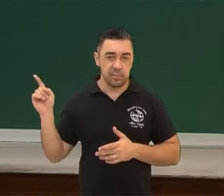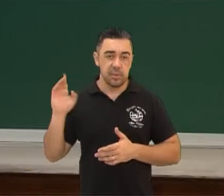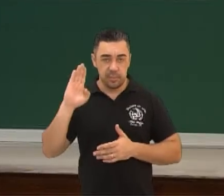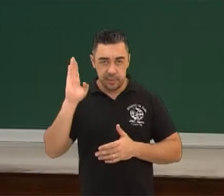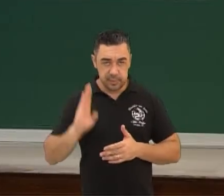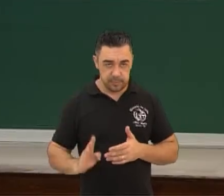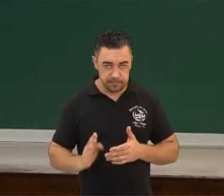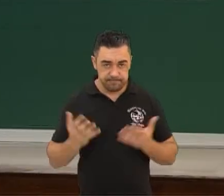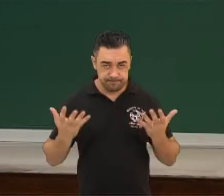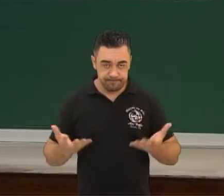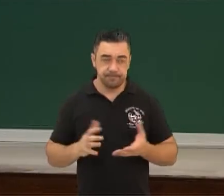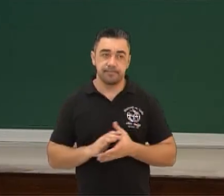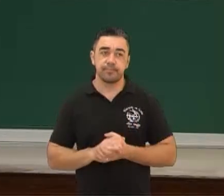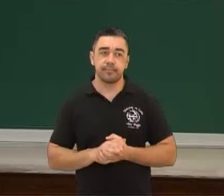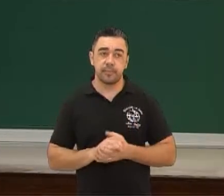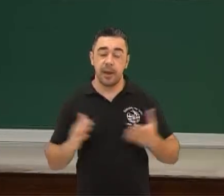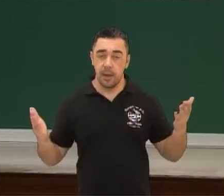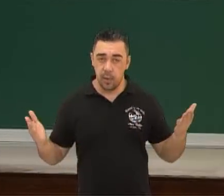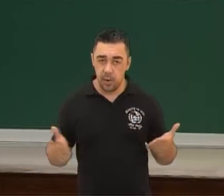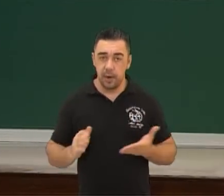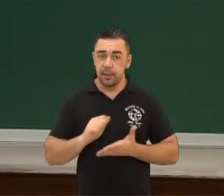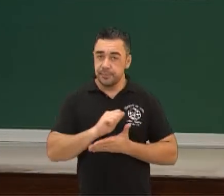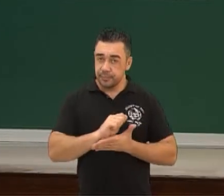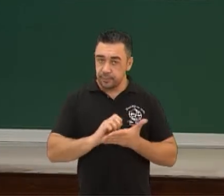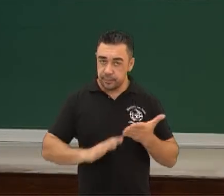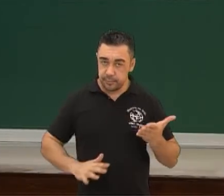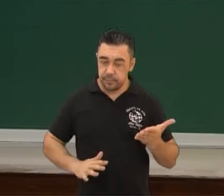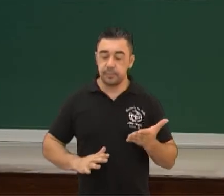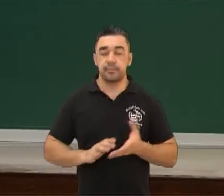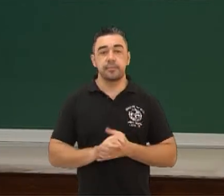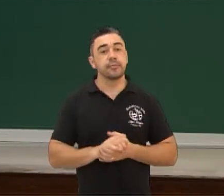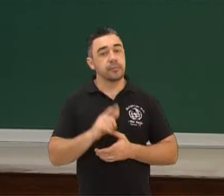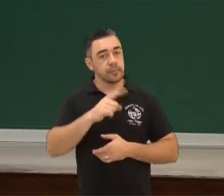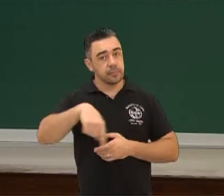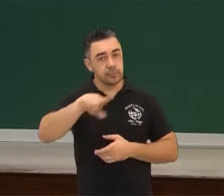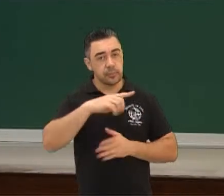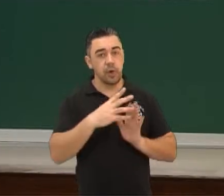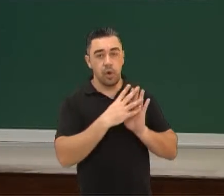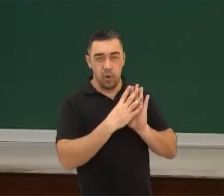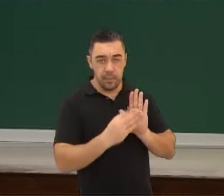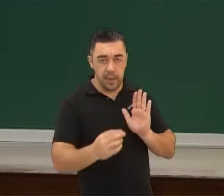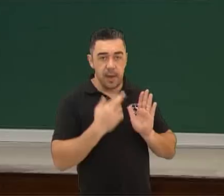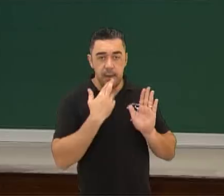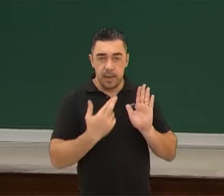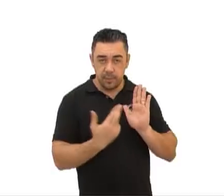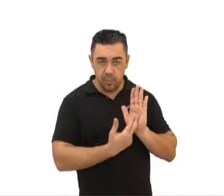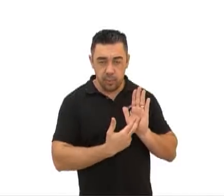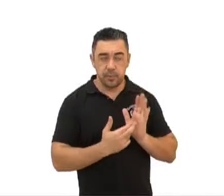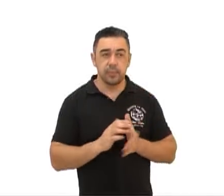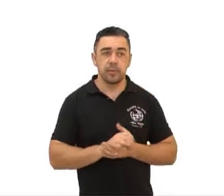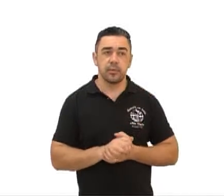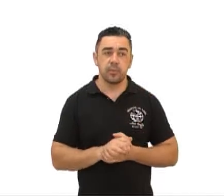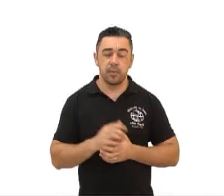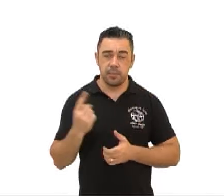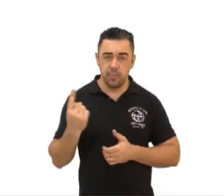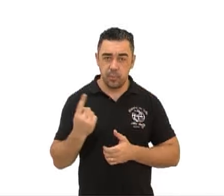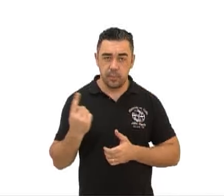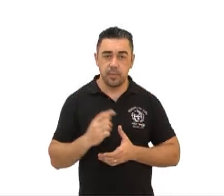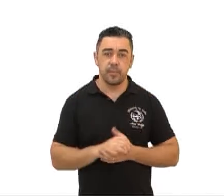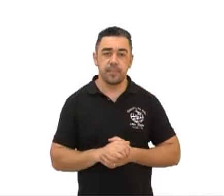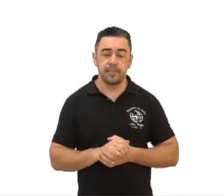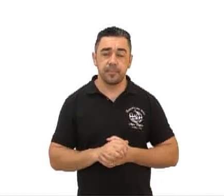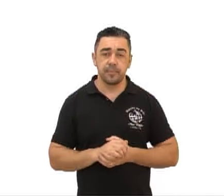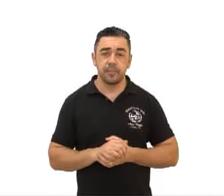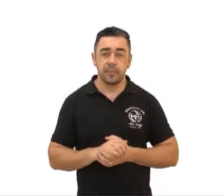Brasil. E agora nós vamos para mais uma atividade para vocês copiar e responder no caderno. Número 1.